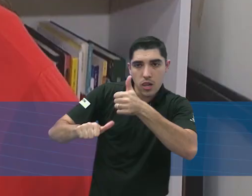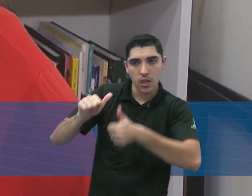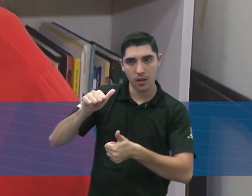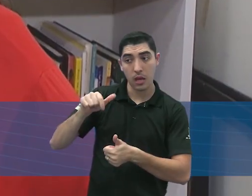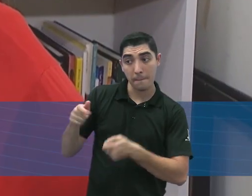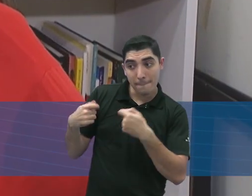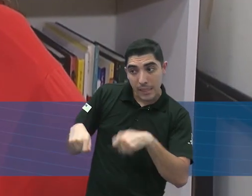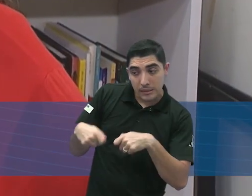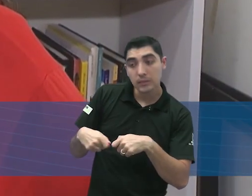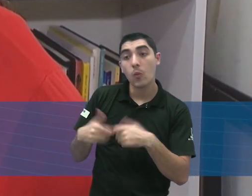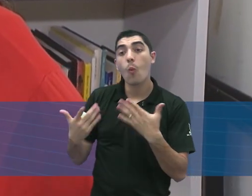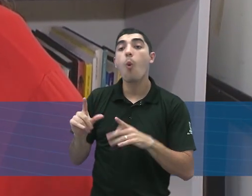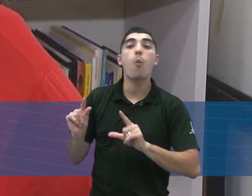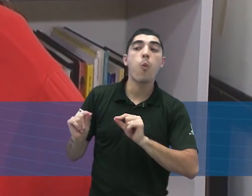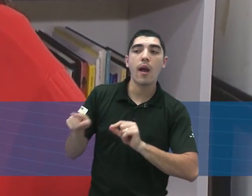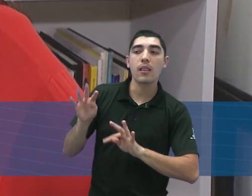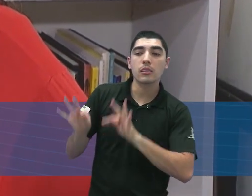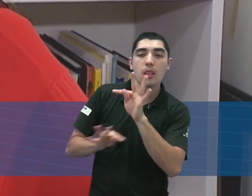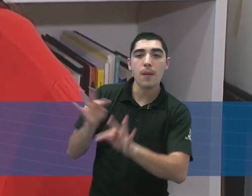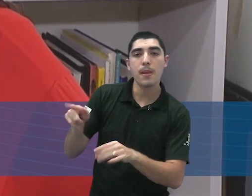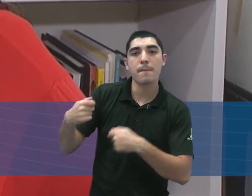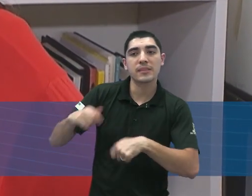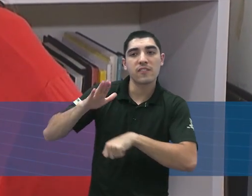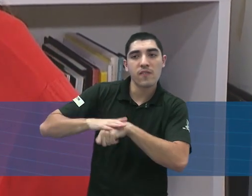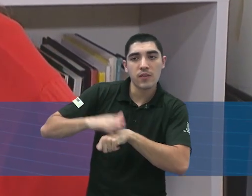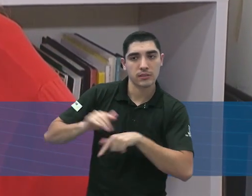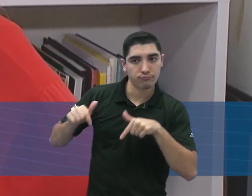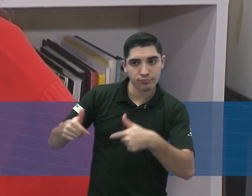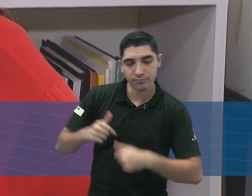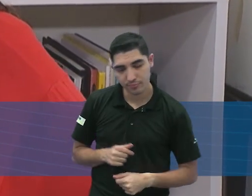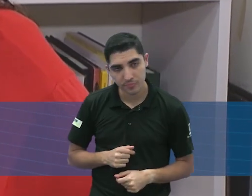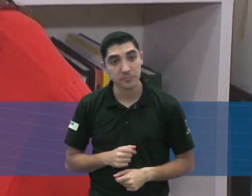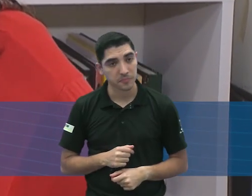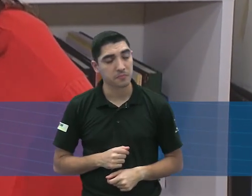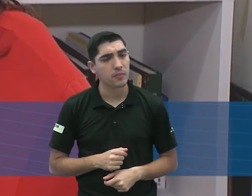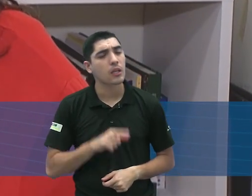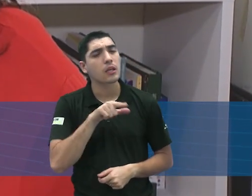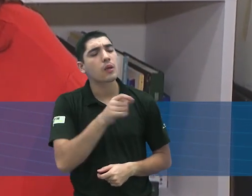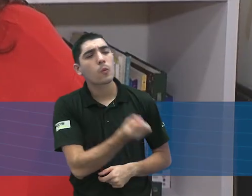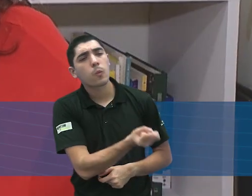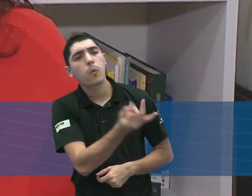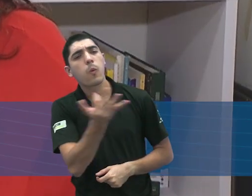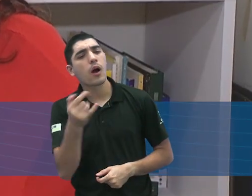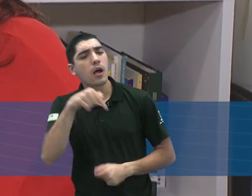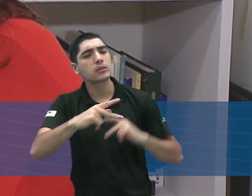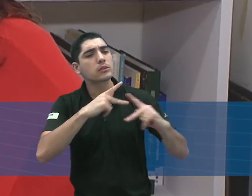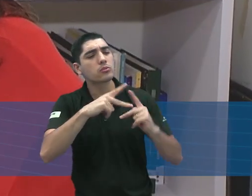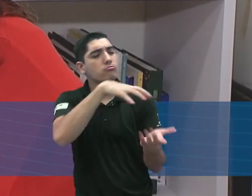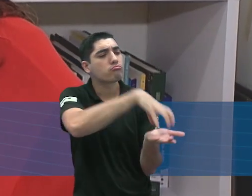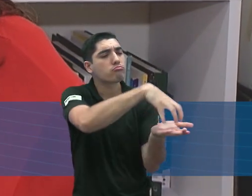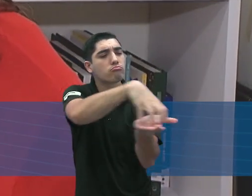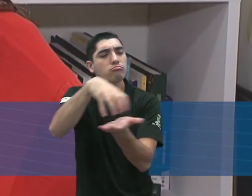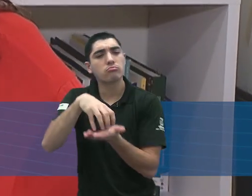do CAPS e destinado qual o tratamento que ele vai ser inserido. Uhum. E quantas unidades aqui em São José dos